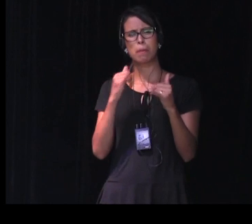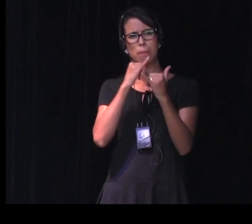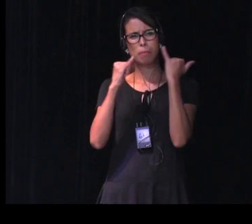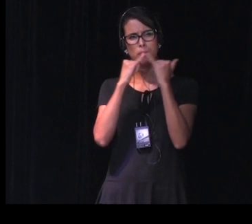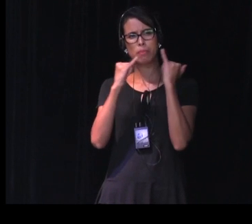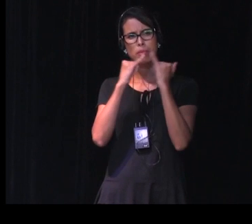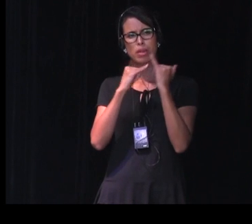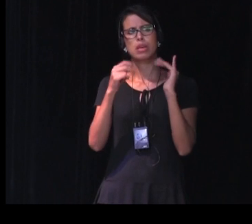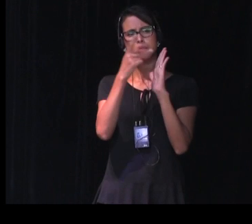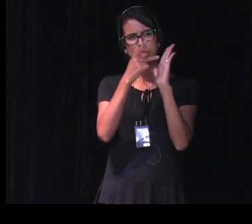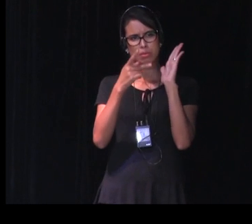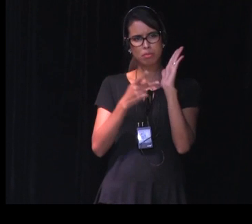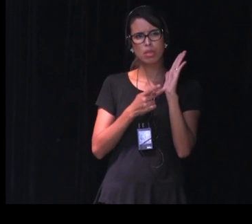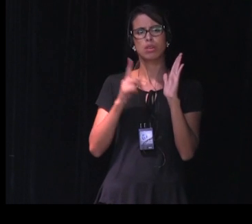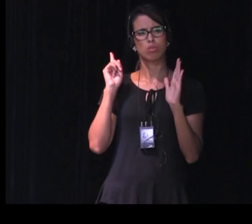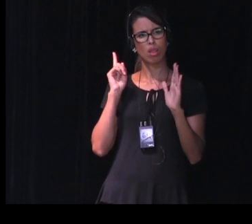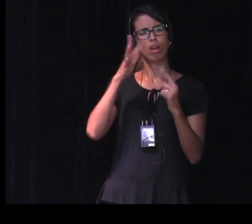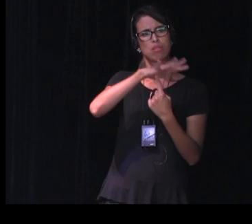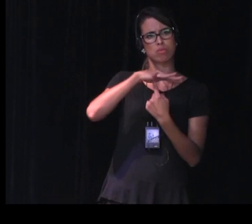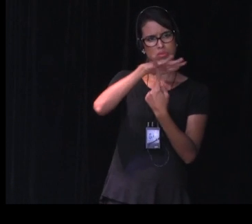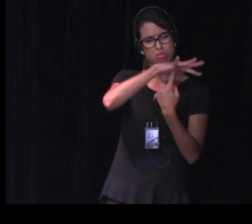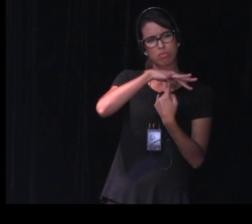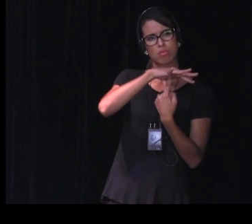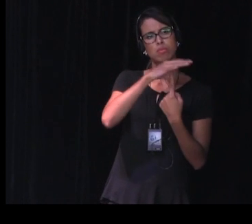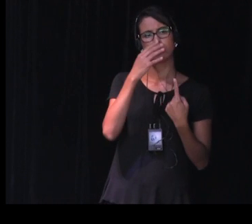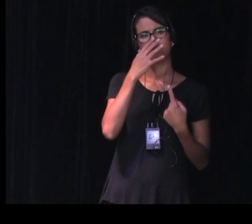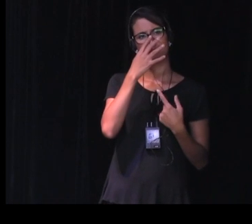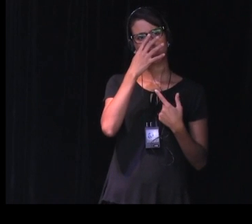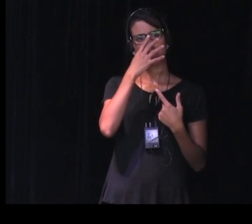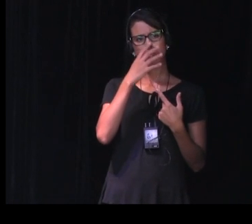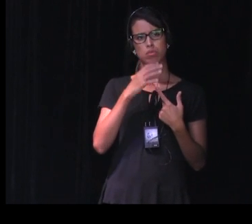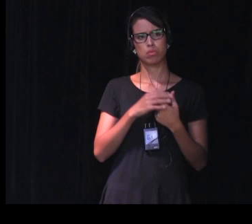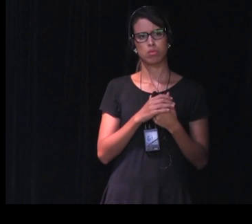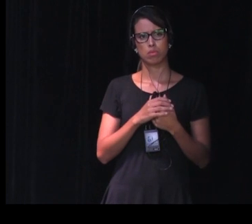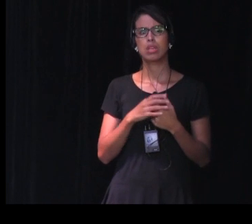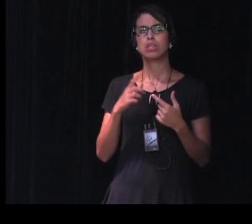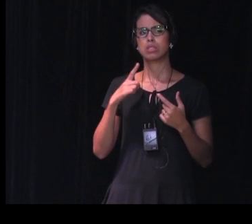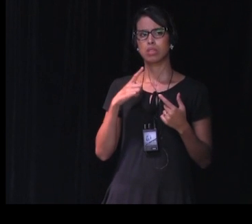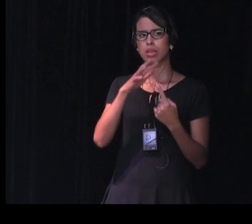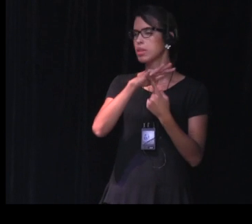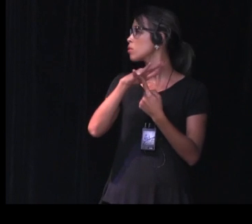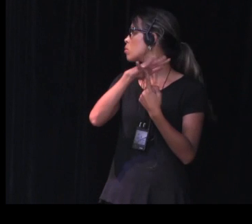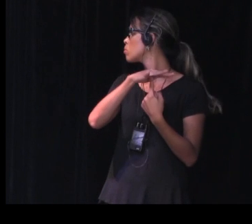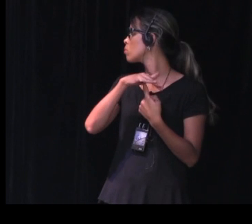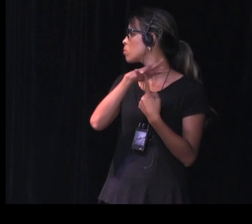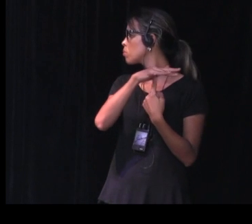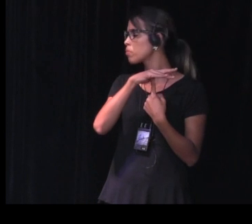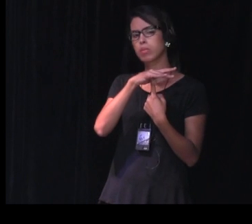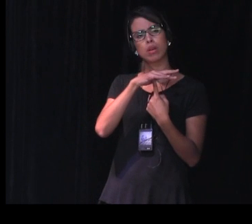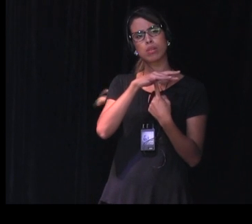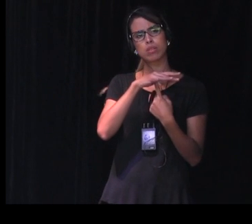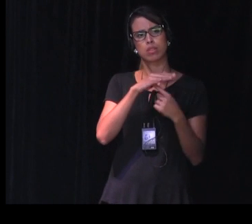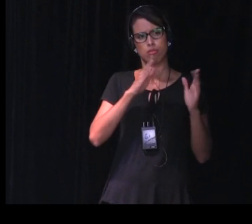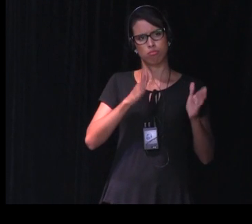são muito parecidas com o plano da Quinta. Todas têm um